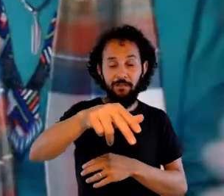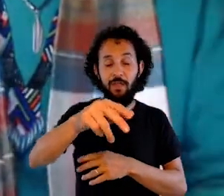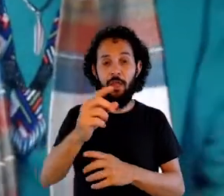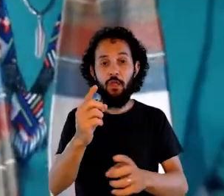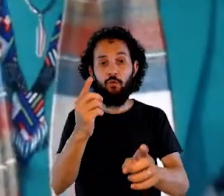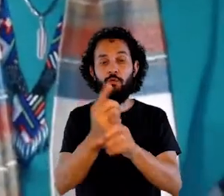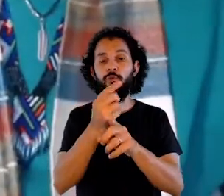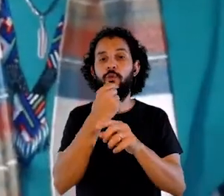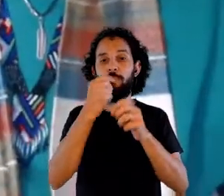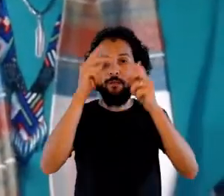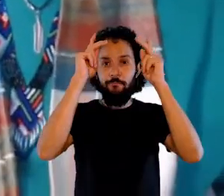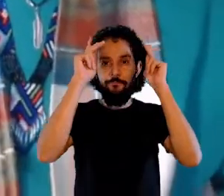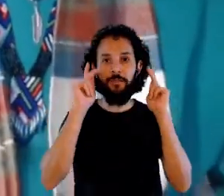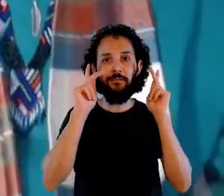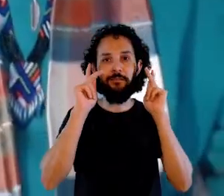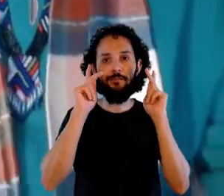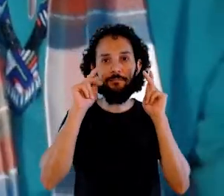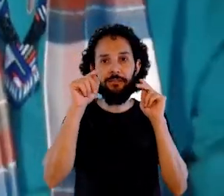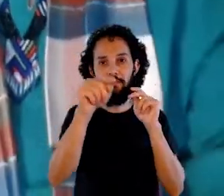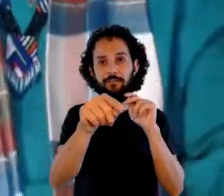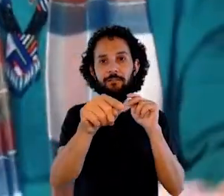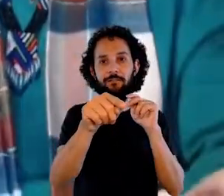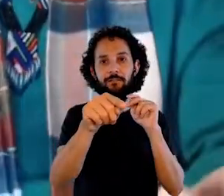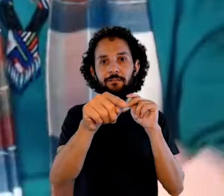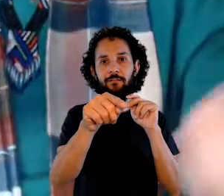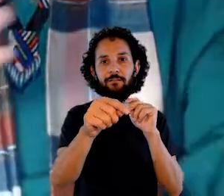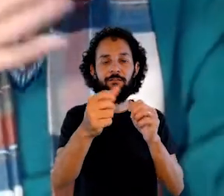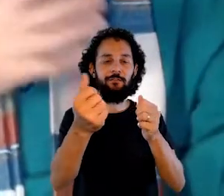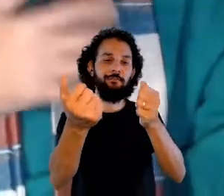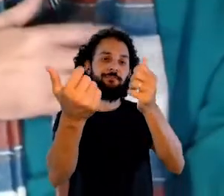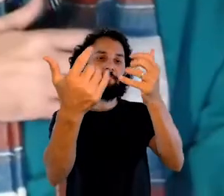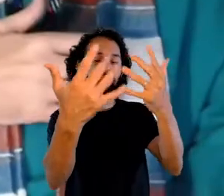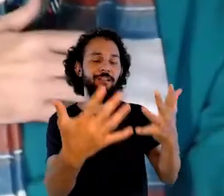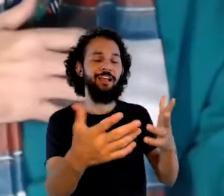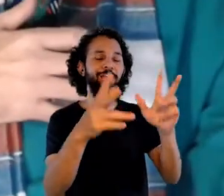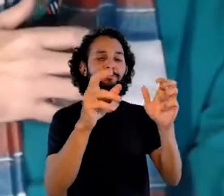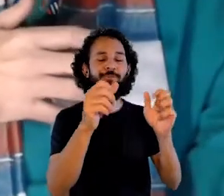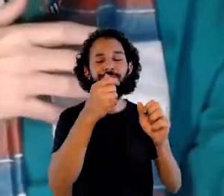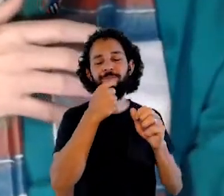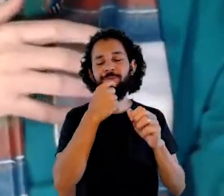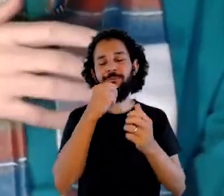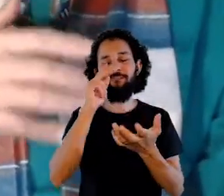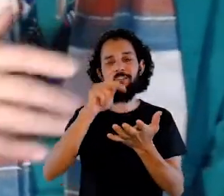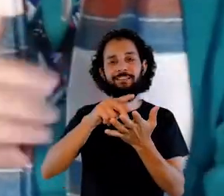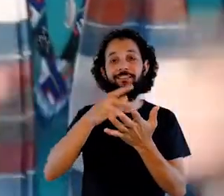finalmente entrar no coração dos homens. Voltando o mestre ao seu discípulo.